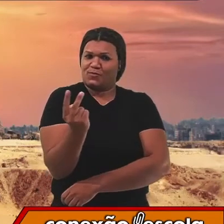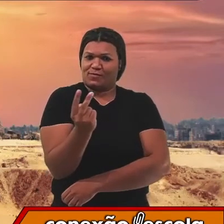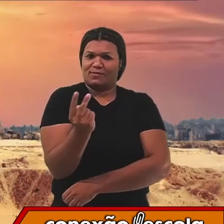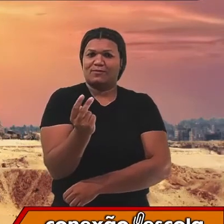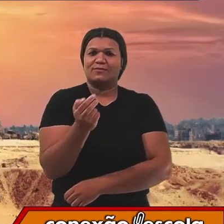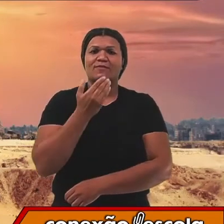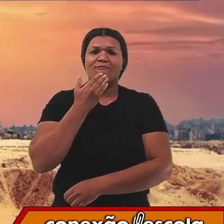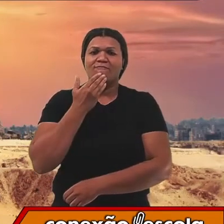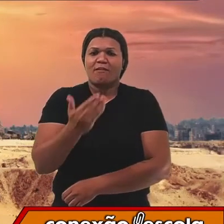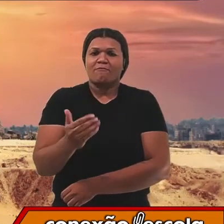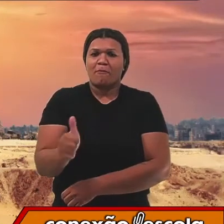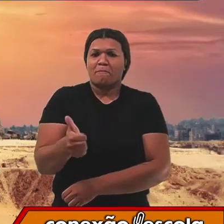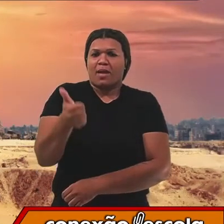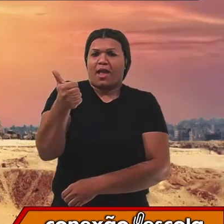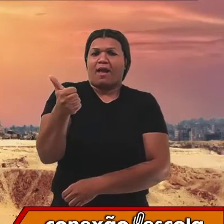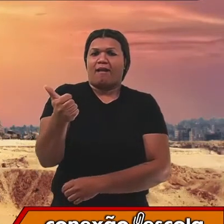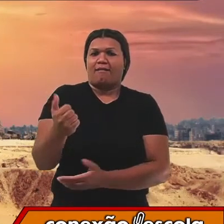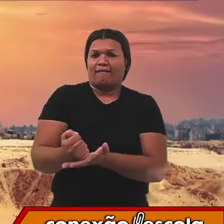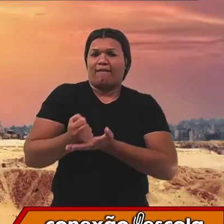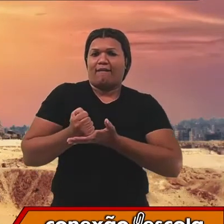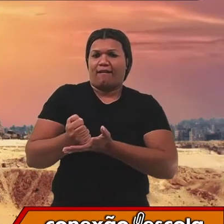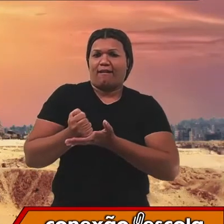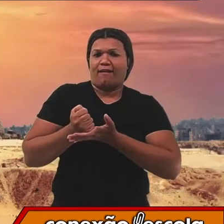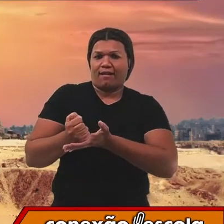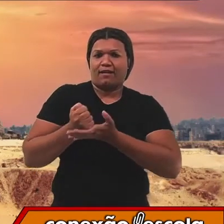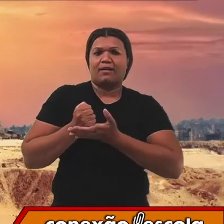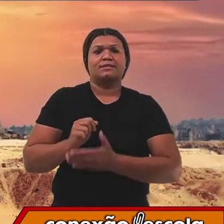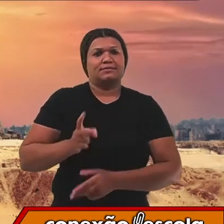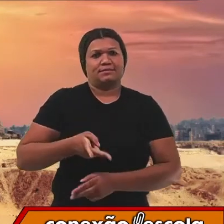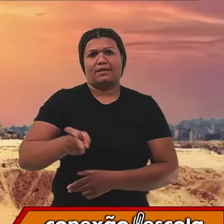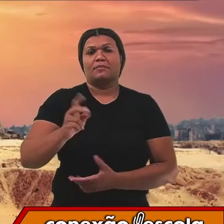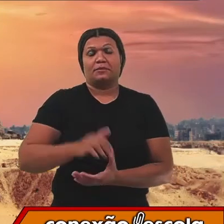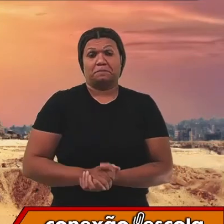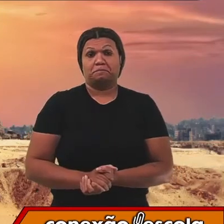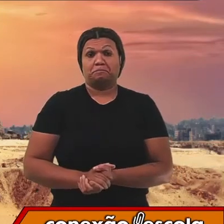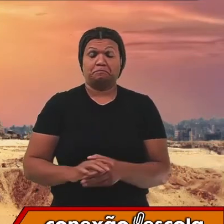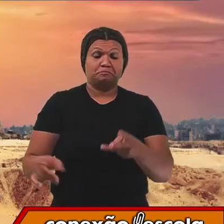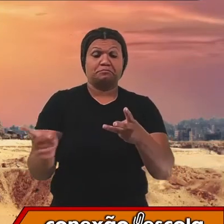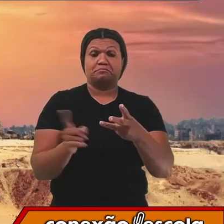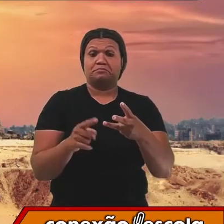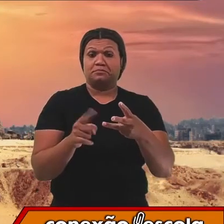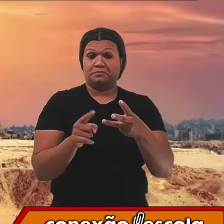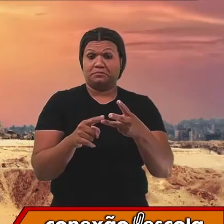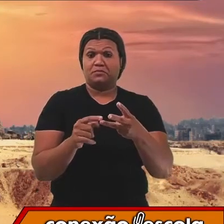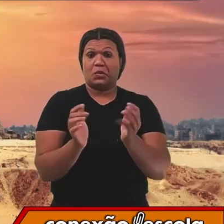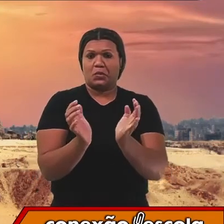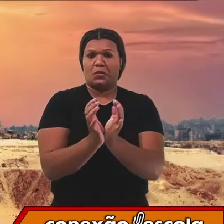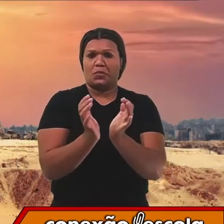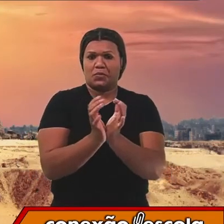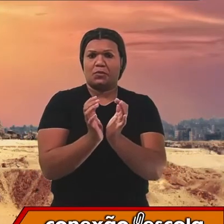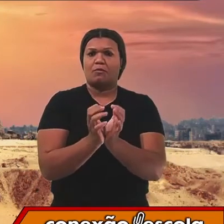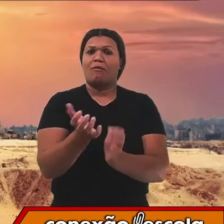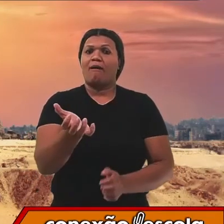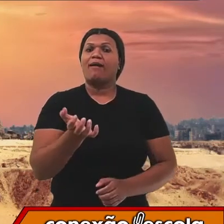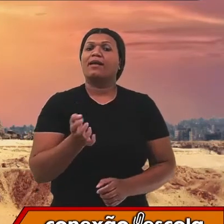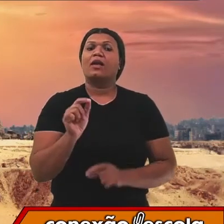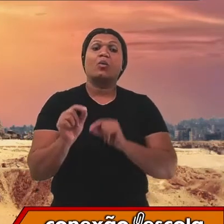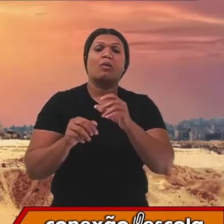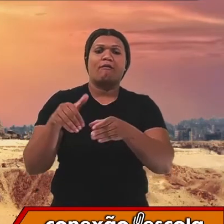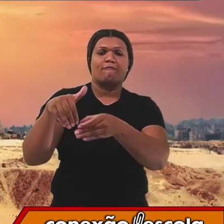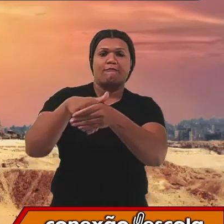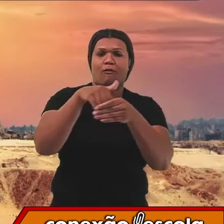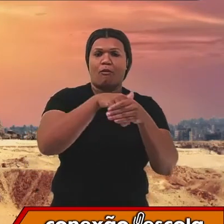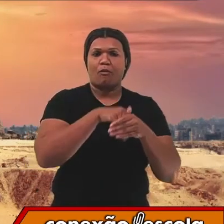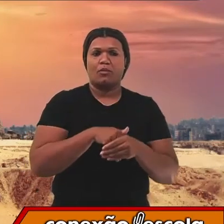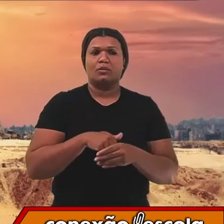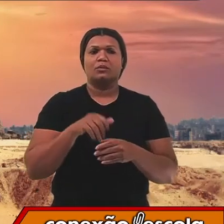aos interesses do clero e da nobreza. O terceiro estado já queria que a votação